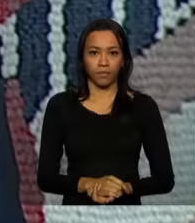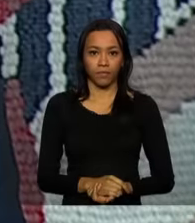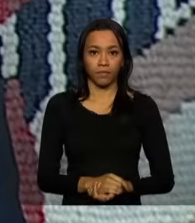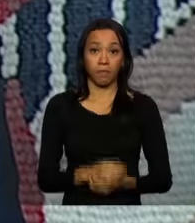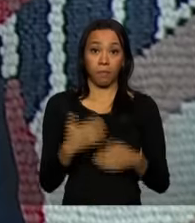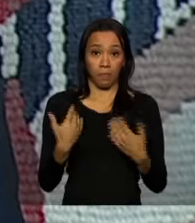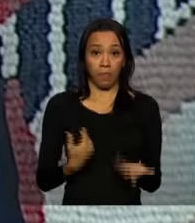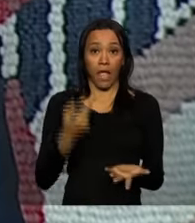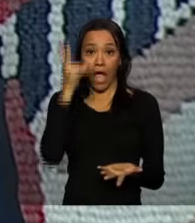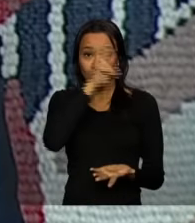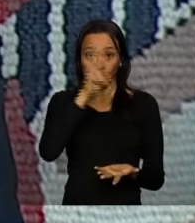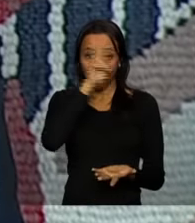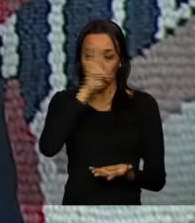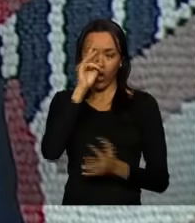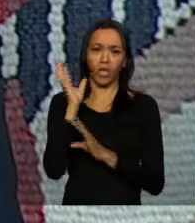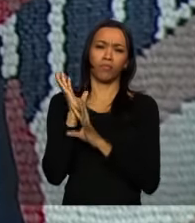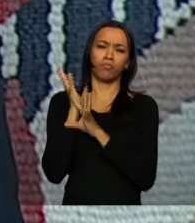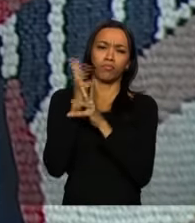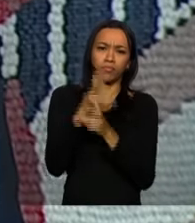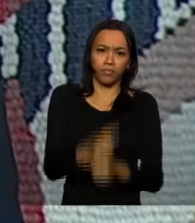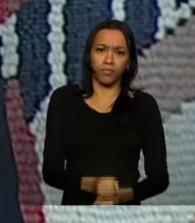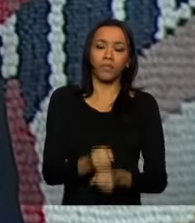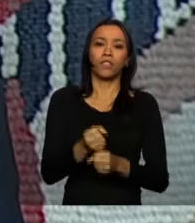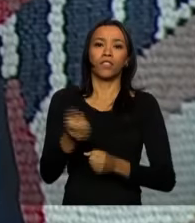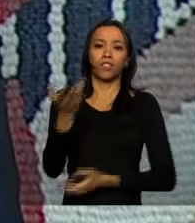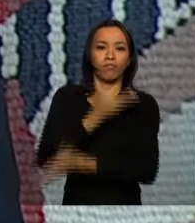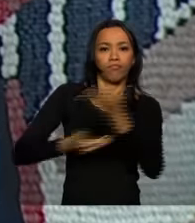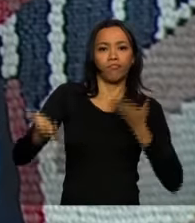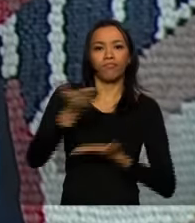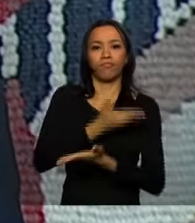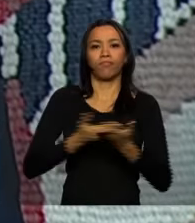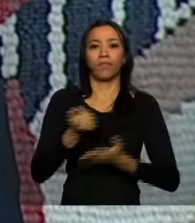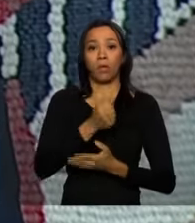A história do intercâmbio entre o Brasil e o Japão